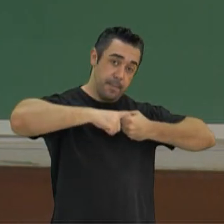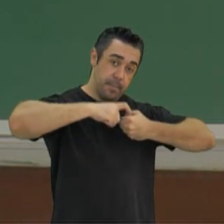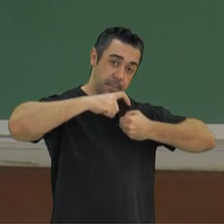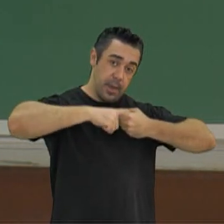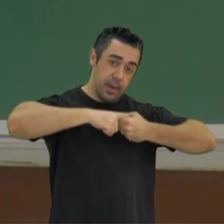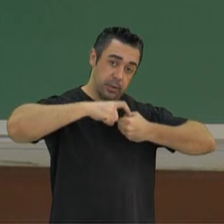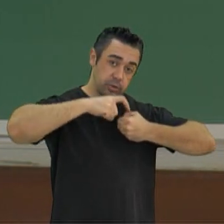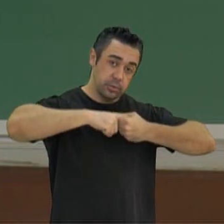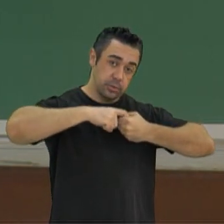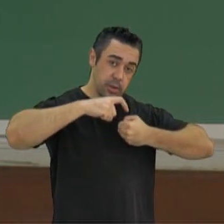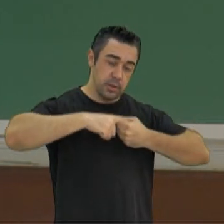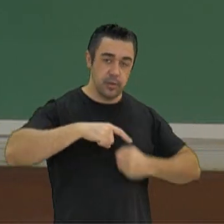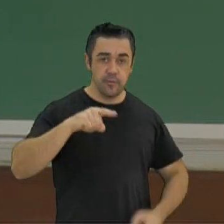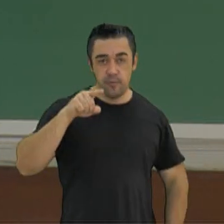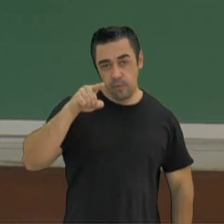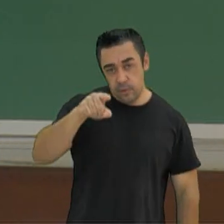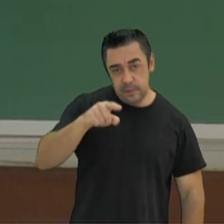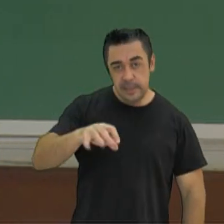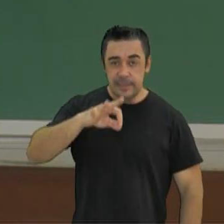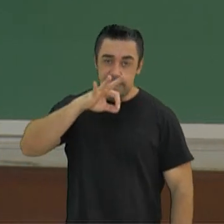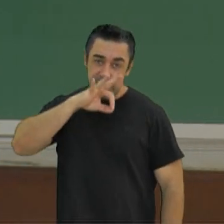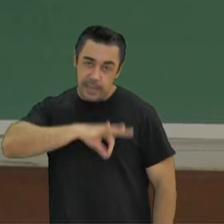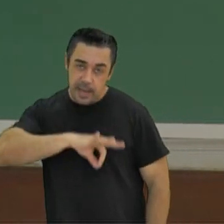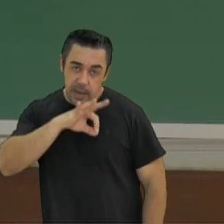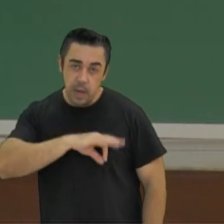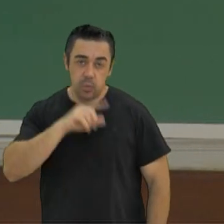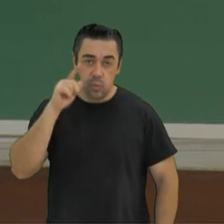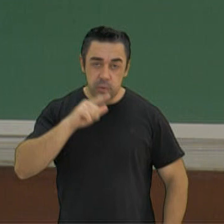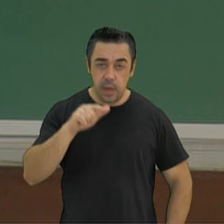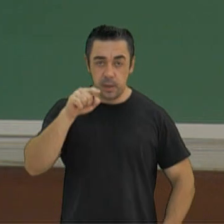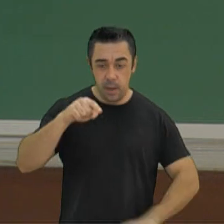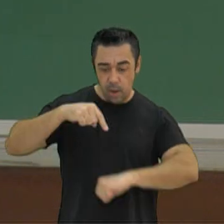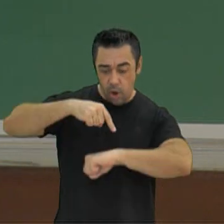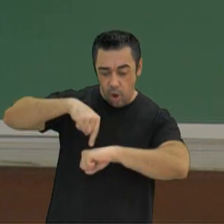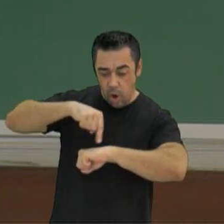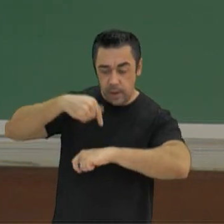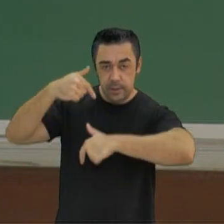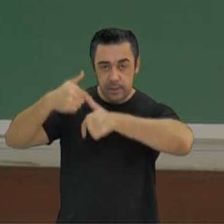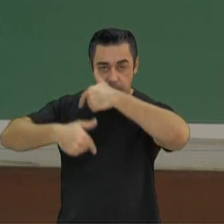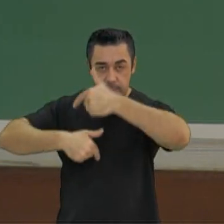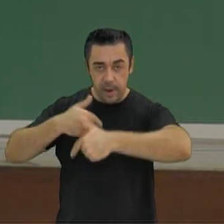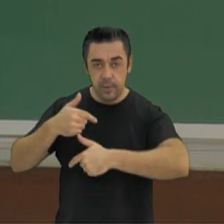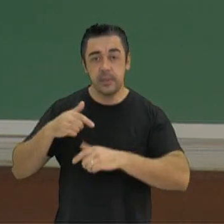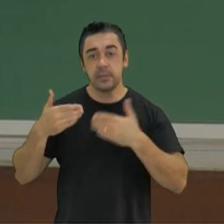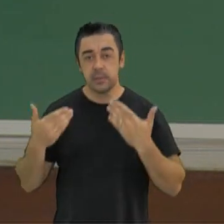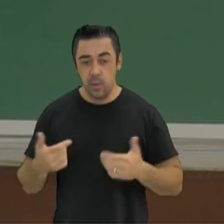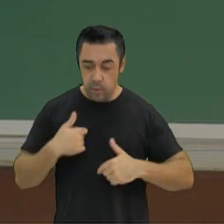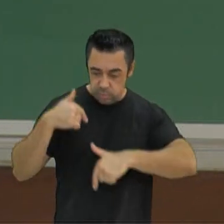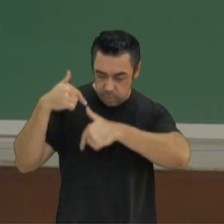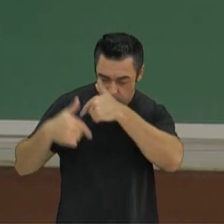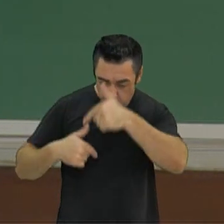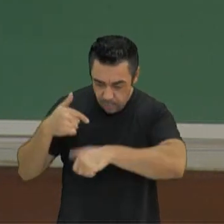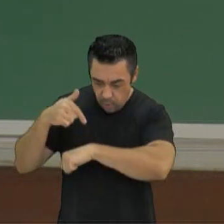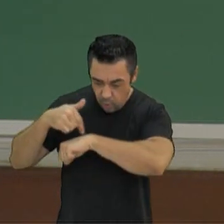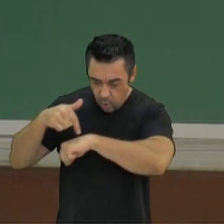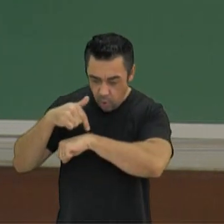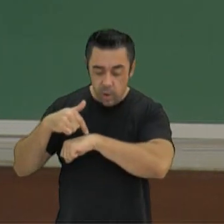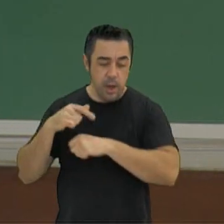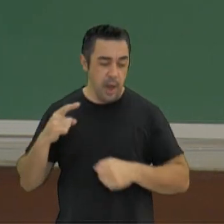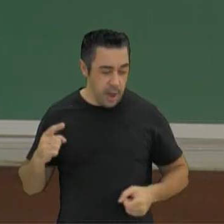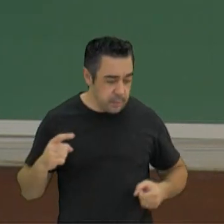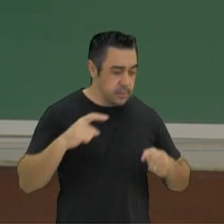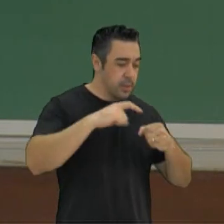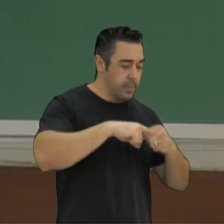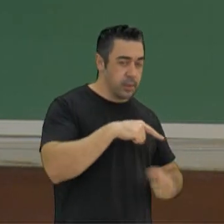Você ganhará o seu salário em função das horas trabalhadas. Então, uma coisa depende da outra.